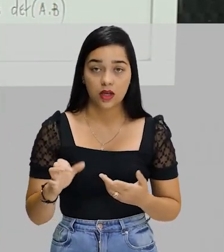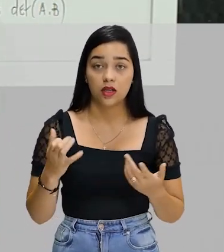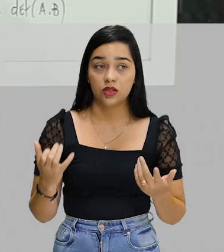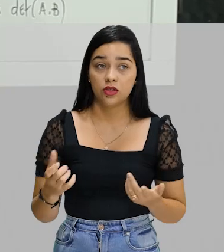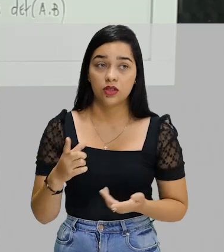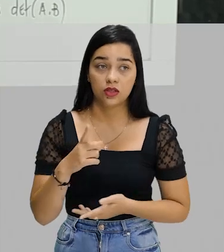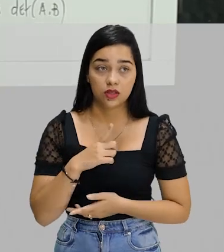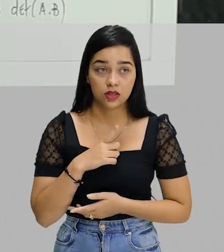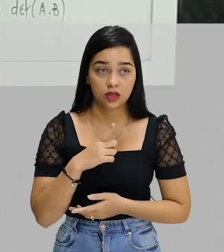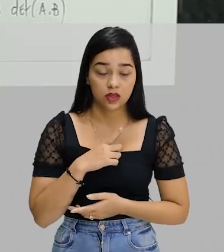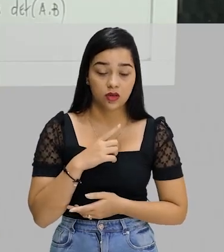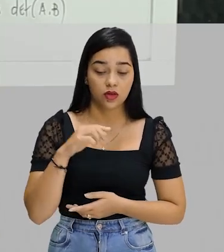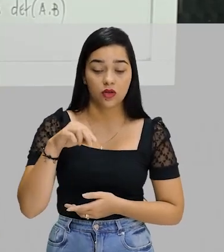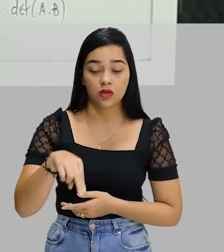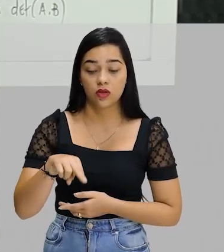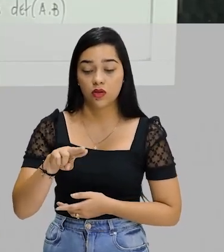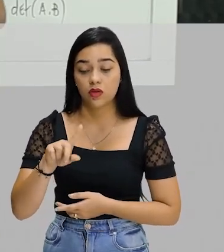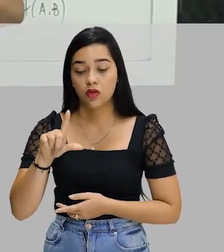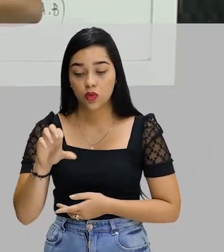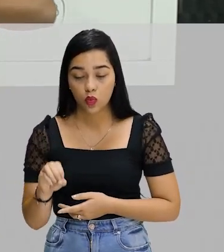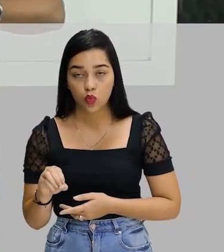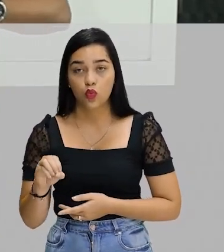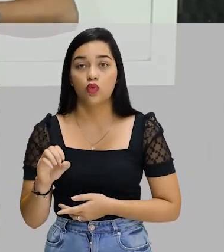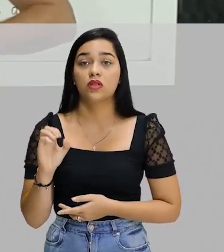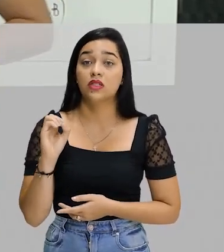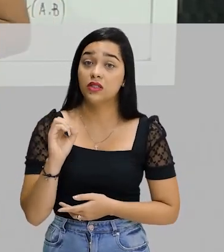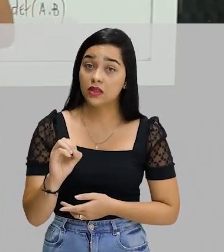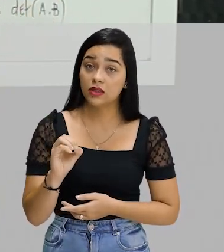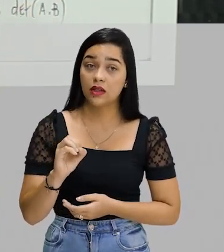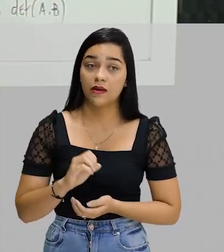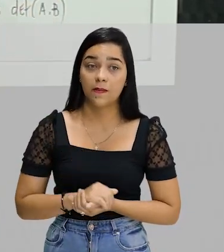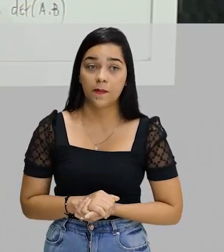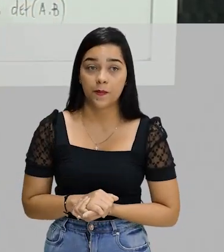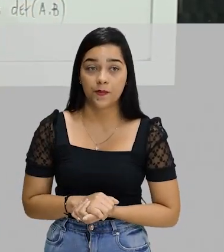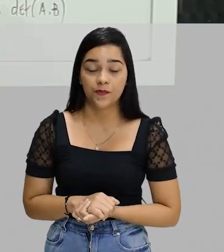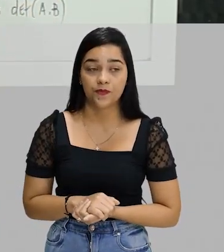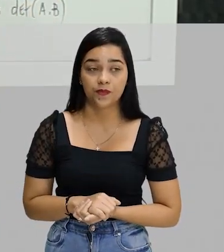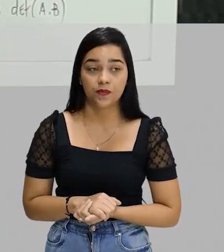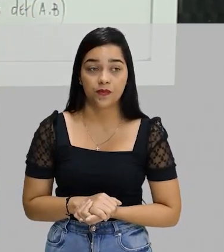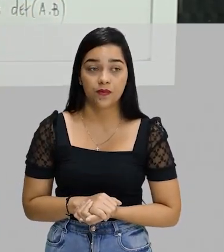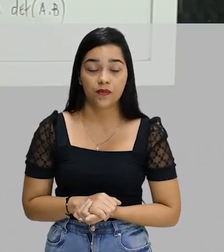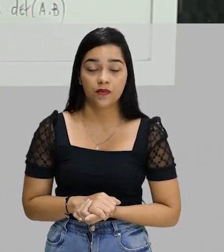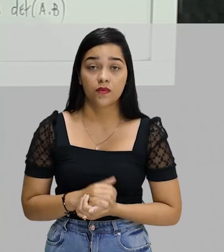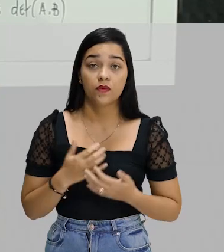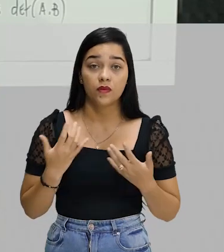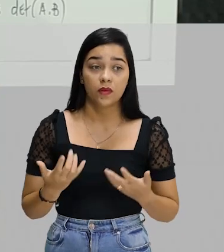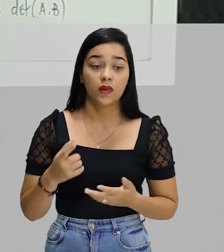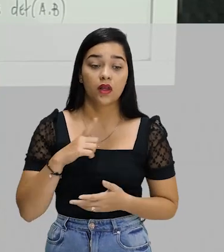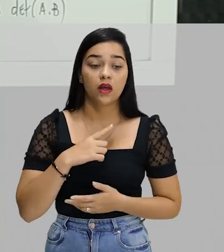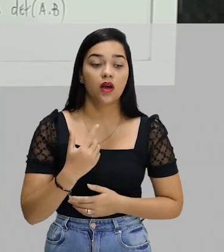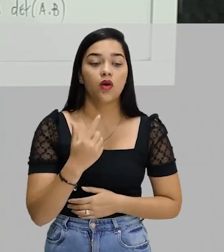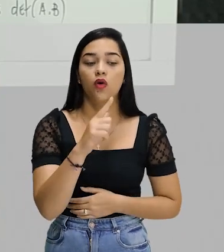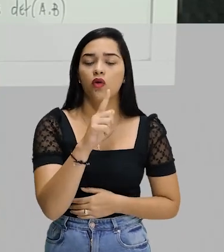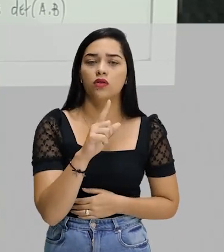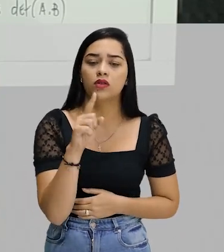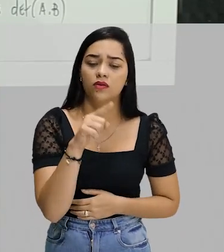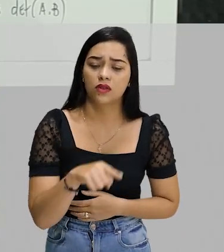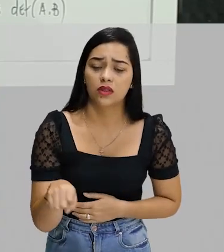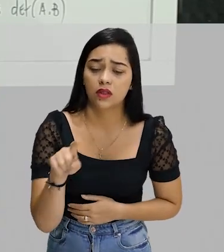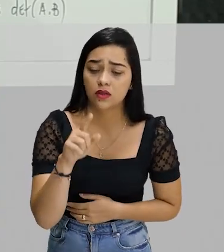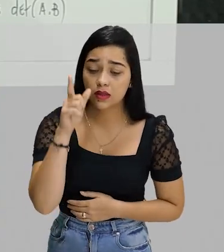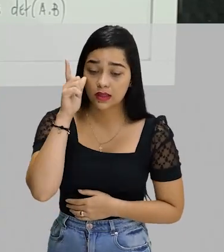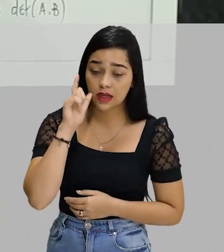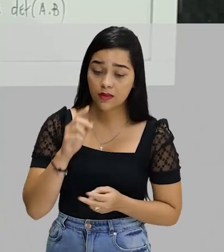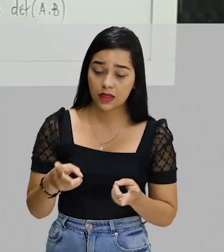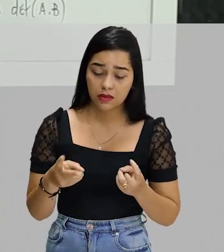um determinante nulo, seja zero. Beleza? E essa outra aí, galera, será que vocês conseguem